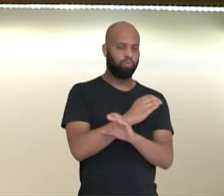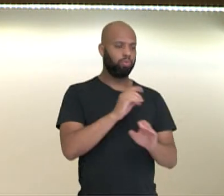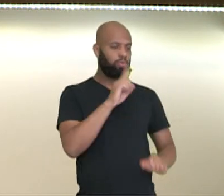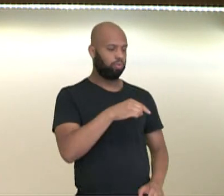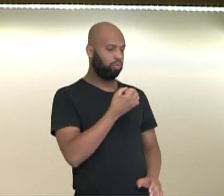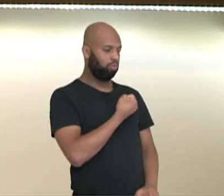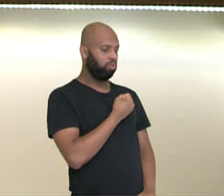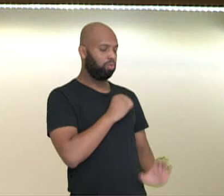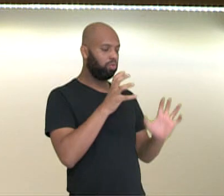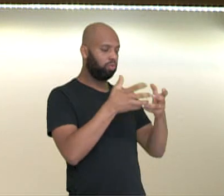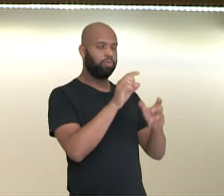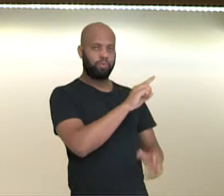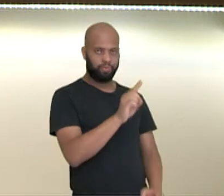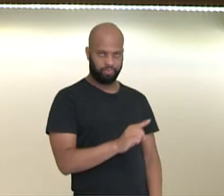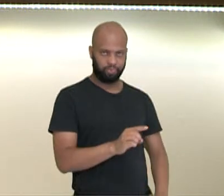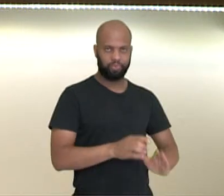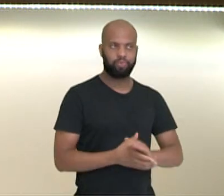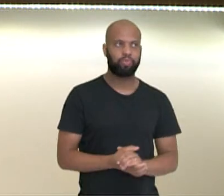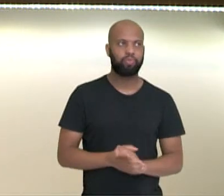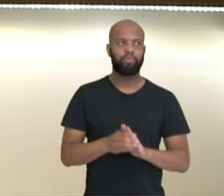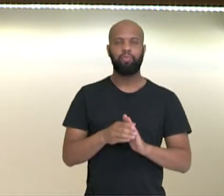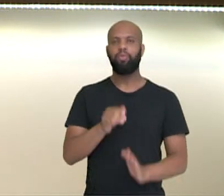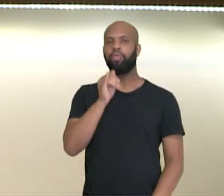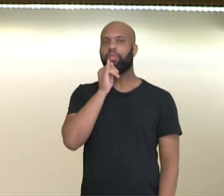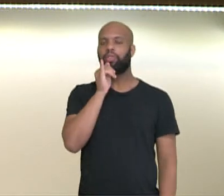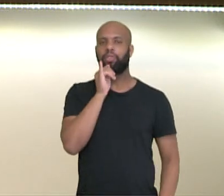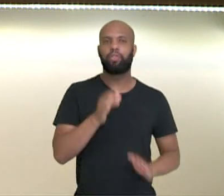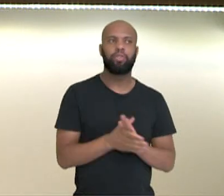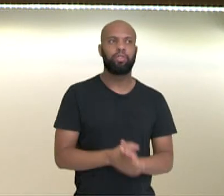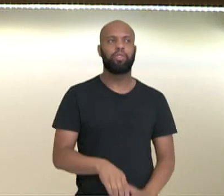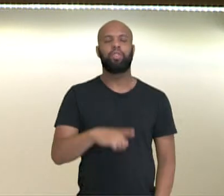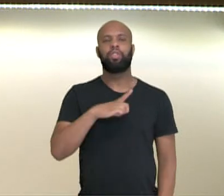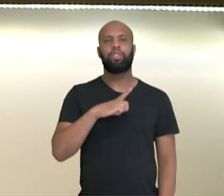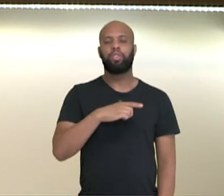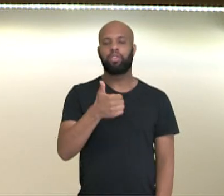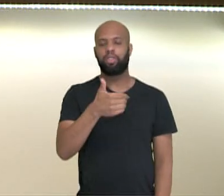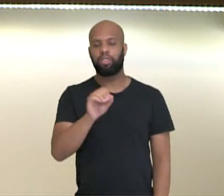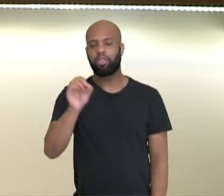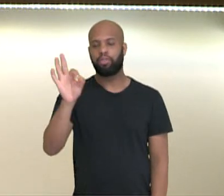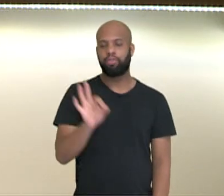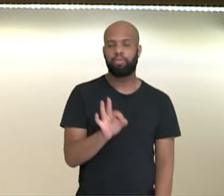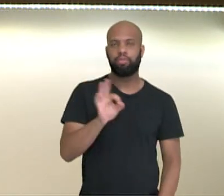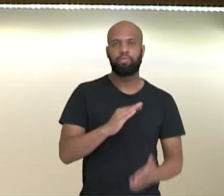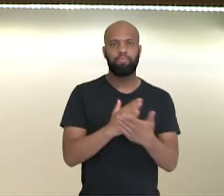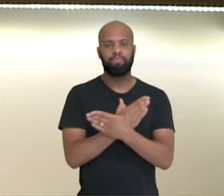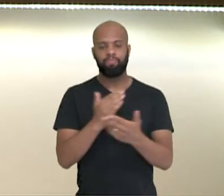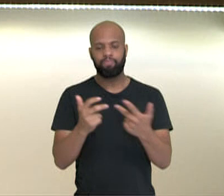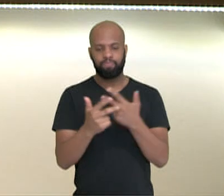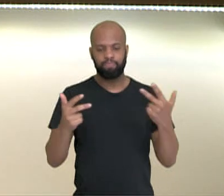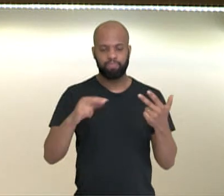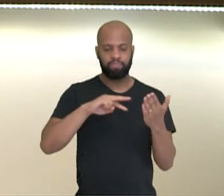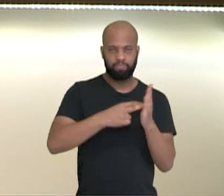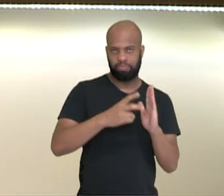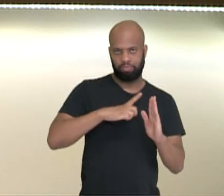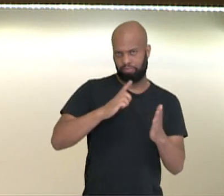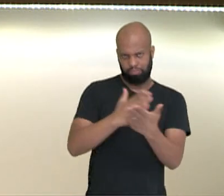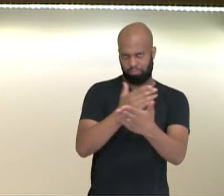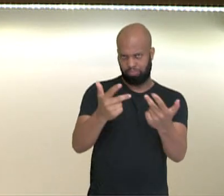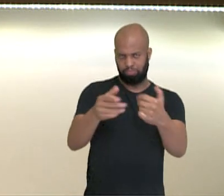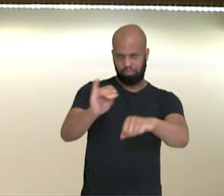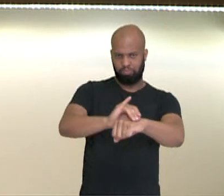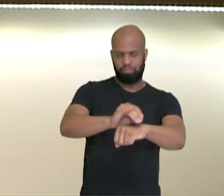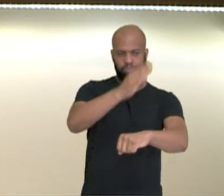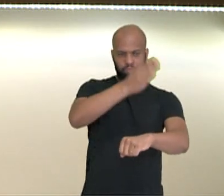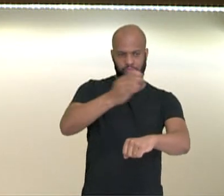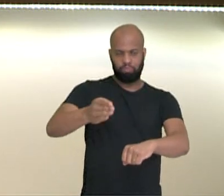necessariamente número, ok? Então, se você quer calcular 10% de alguma coisa, quer dizer que você vai dividir essa coisa em 100